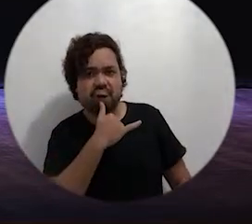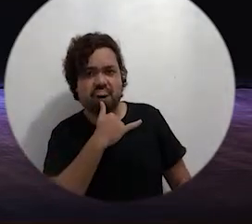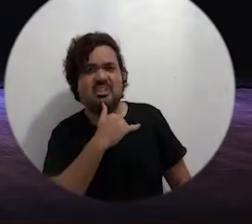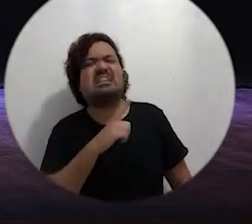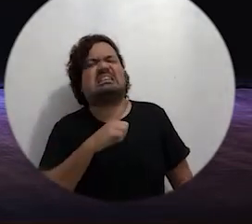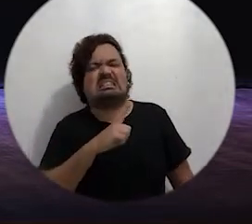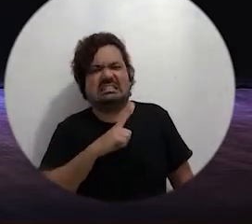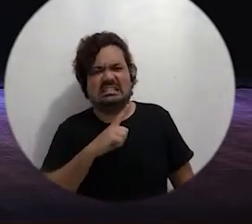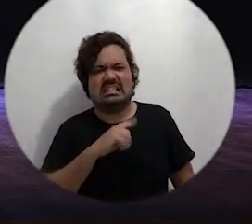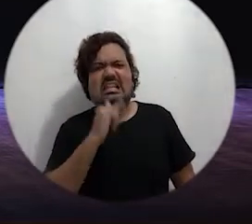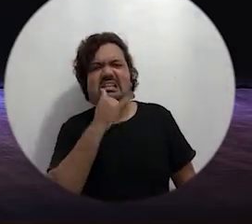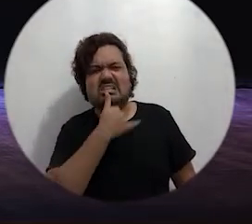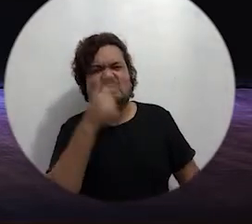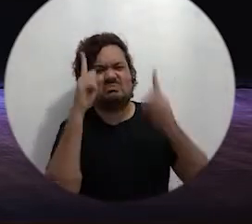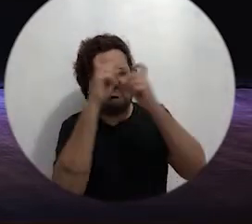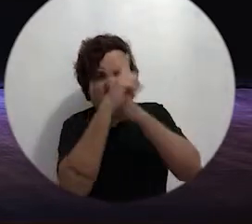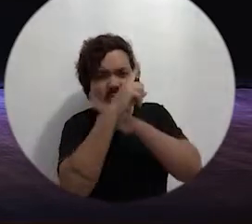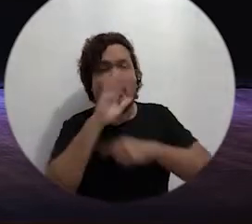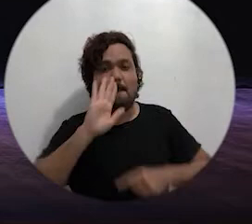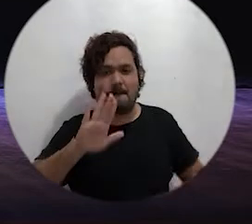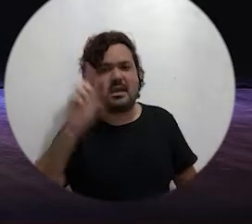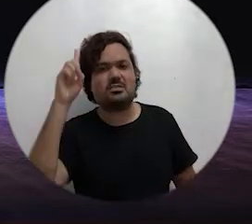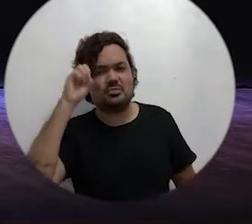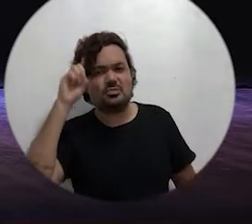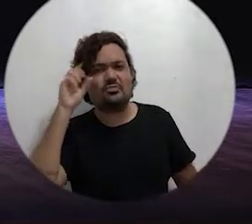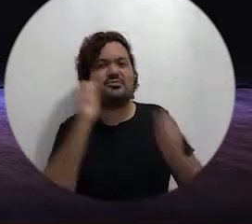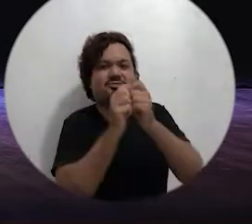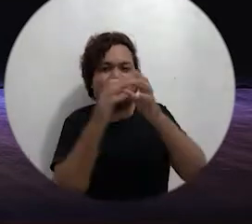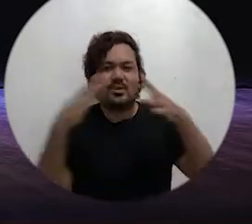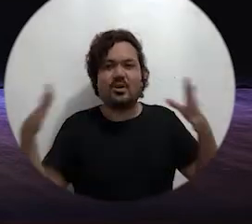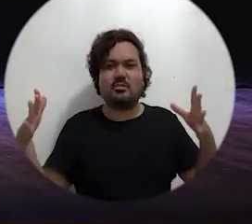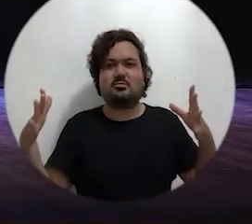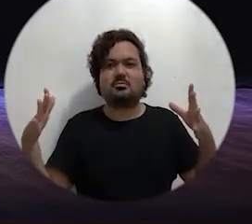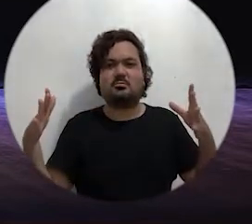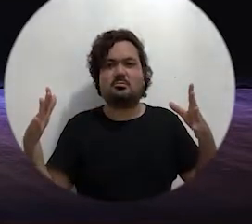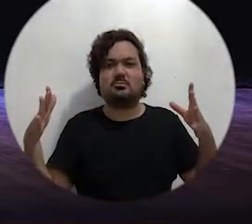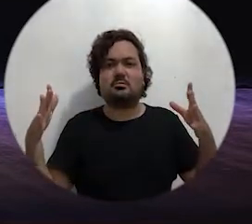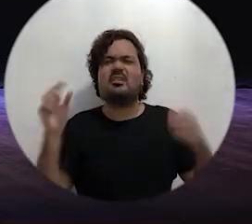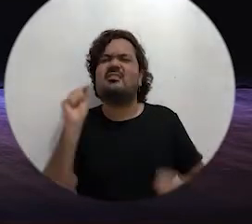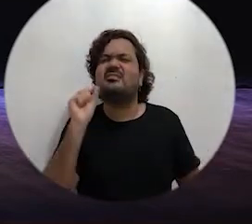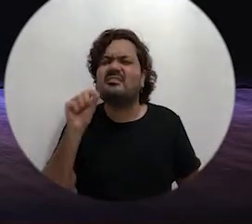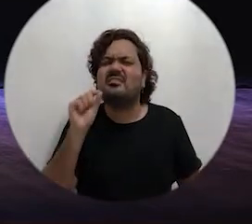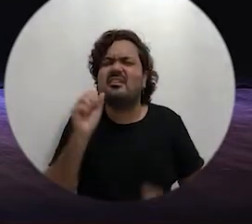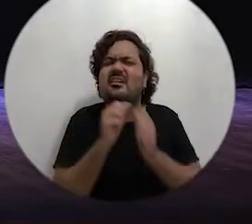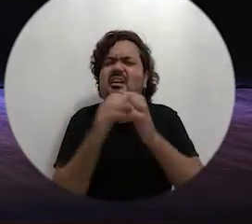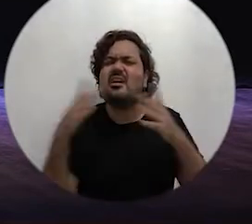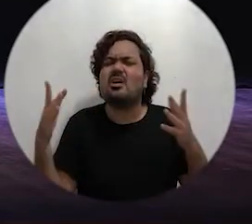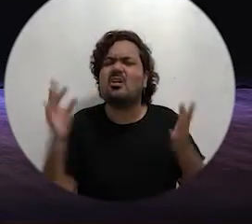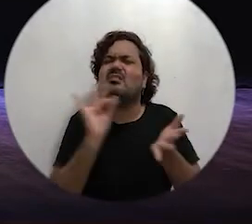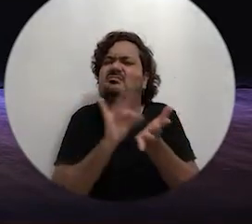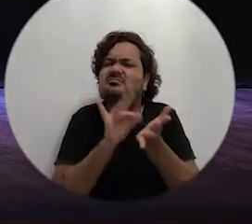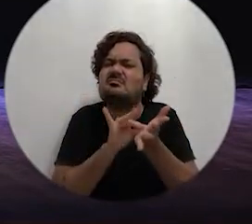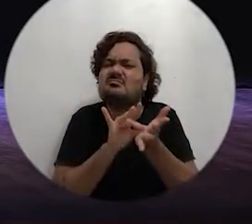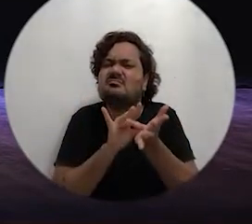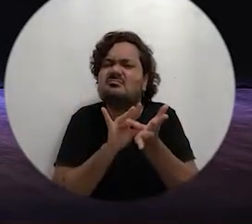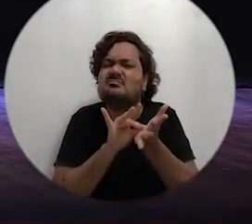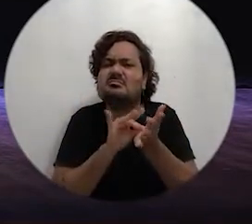haja luto. Mas um dia vai chegar nosso dia de glória. Mas quem é glória mesmo?